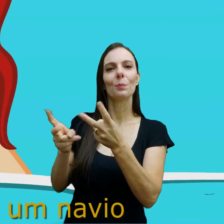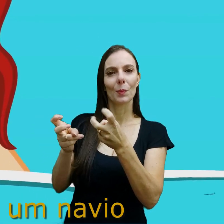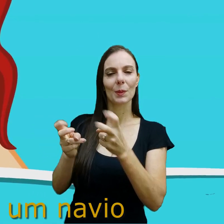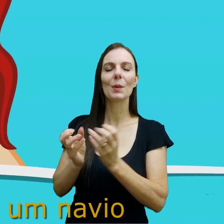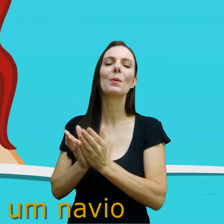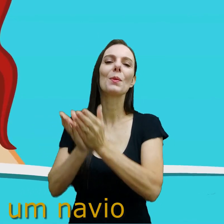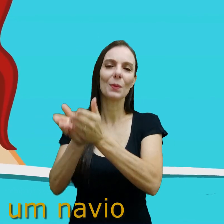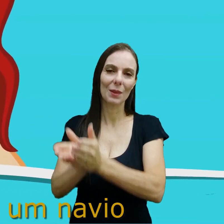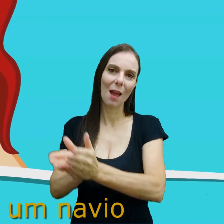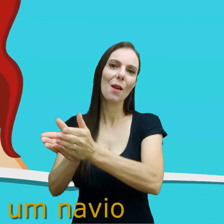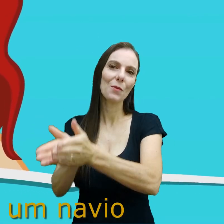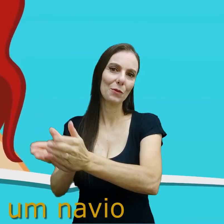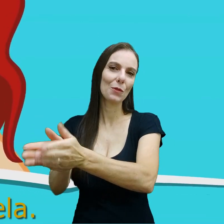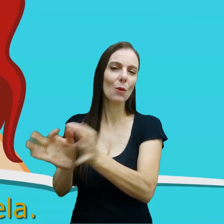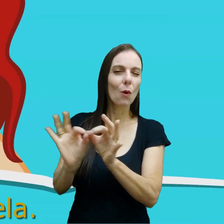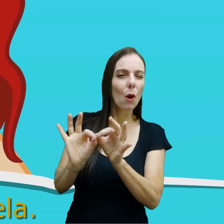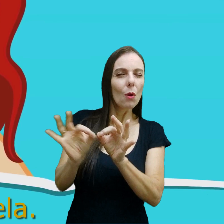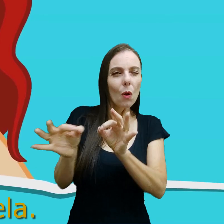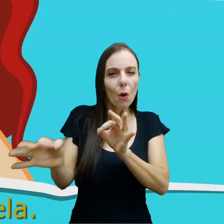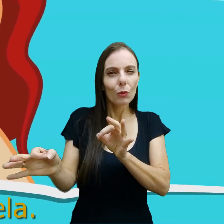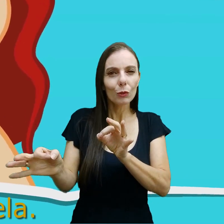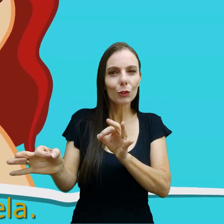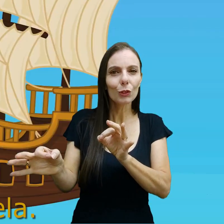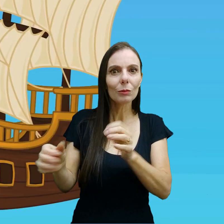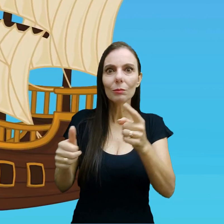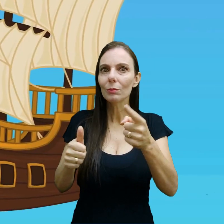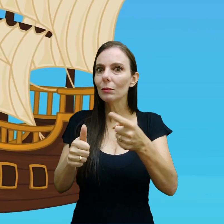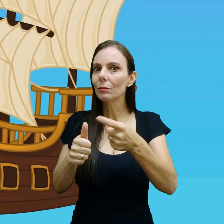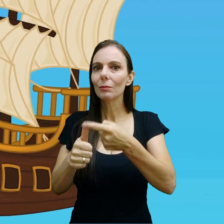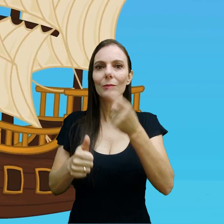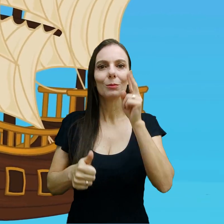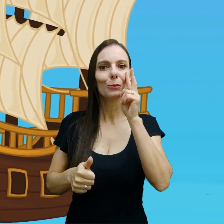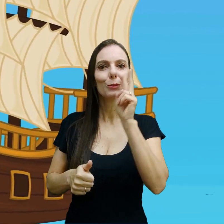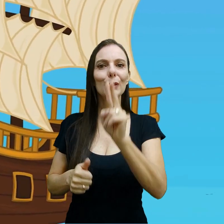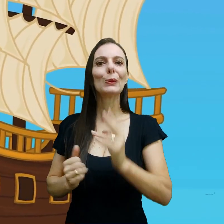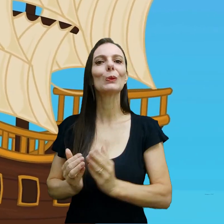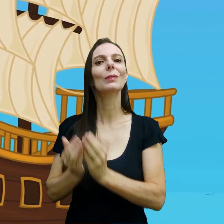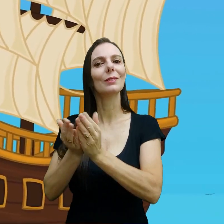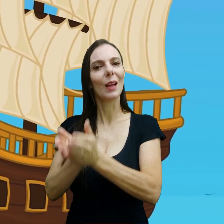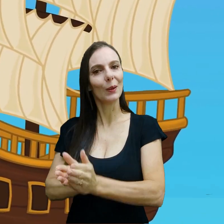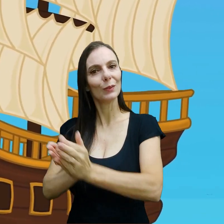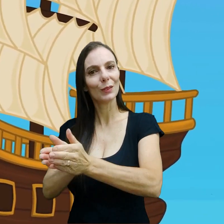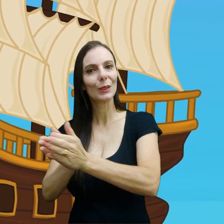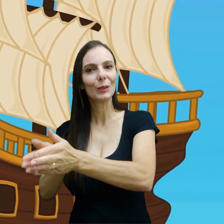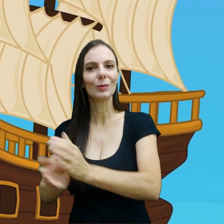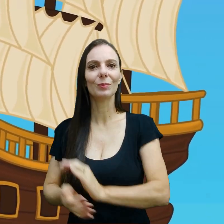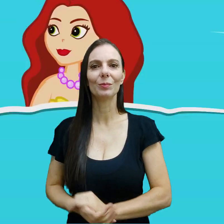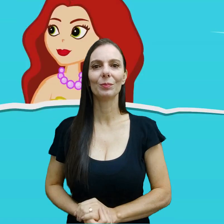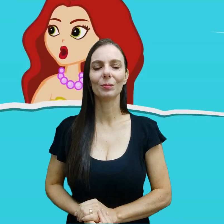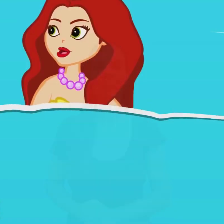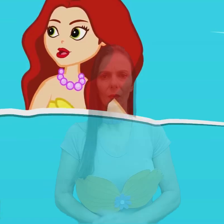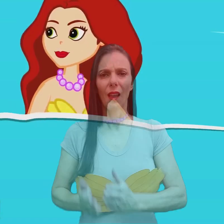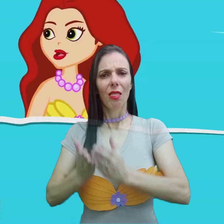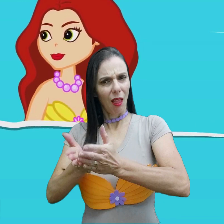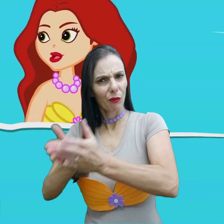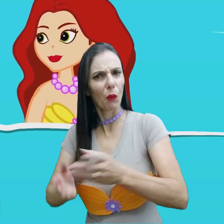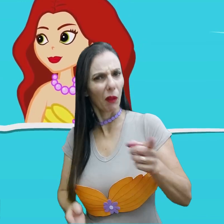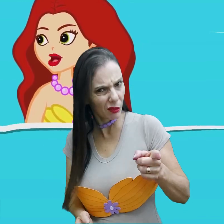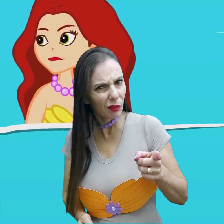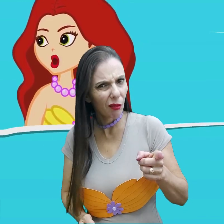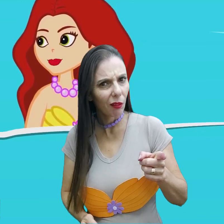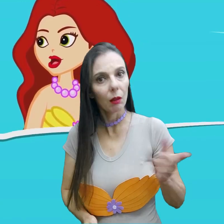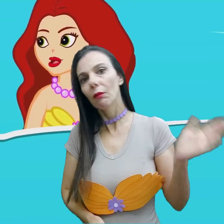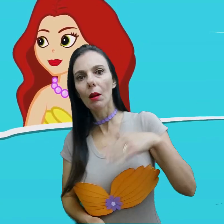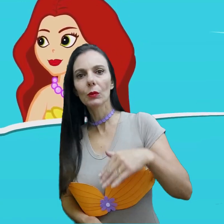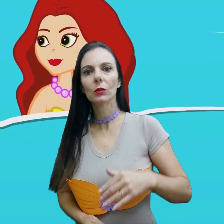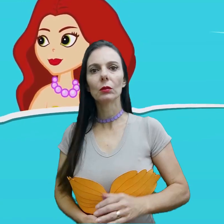ela percebeu que era de um navio um pouco mais longe dela. Era a primeira vez que ela via um navio. É isso que é um